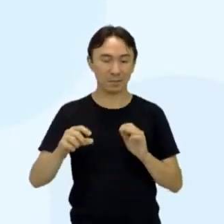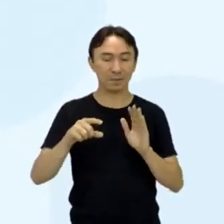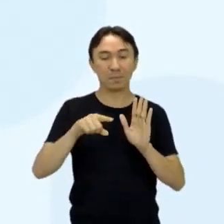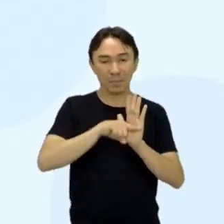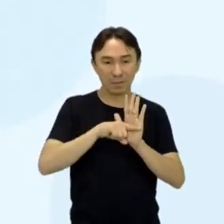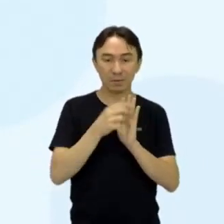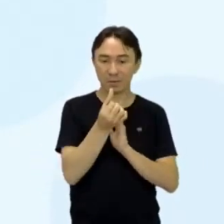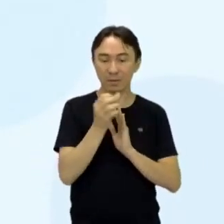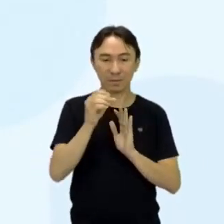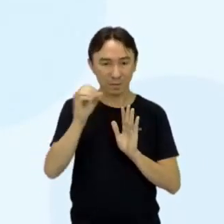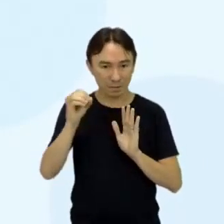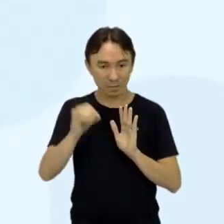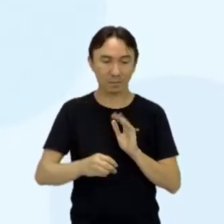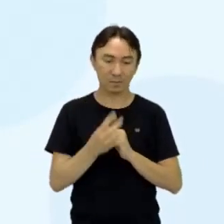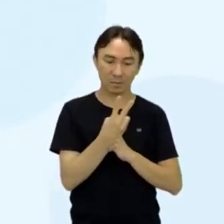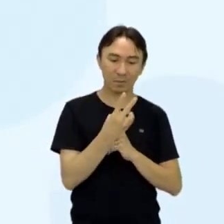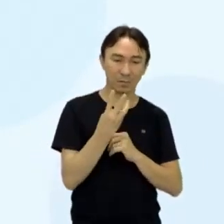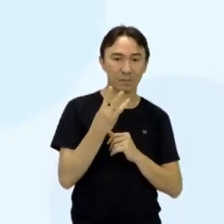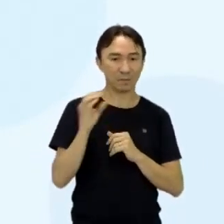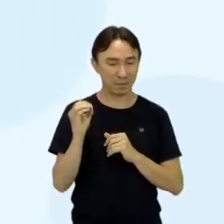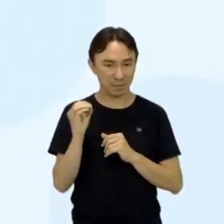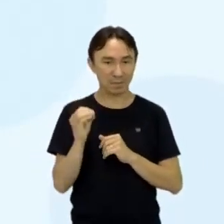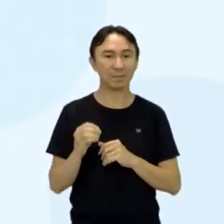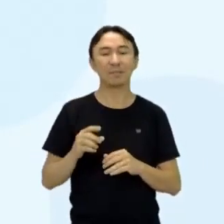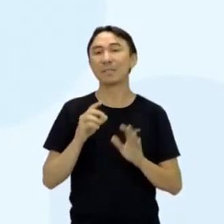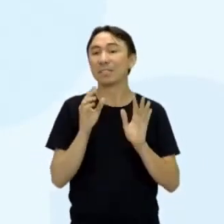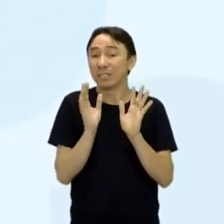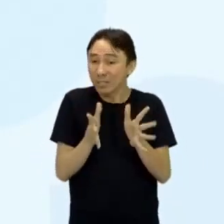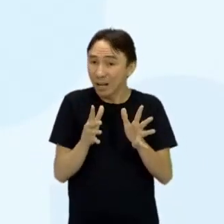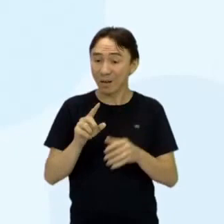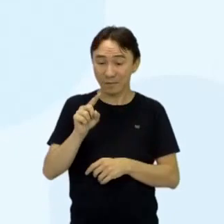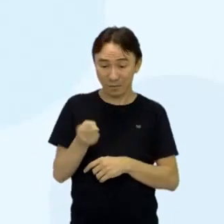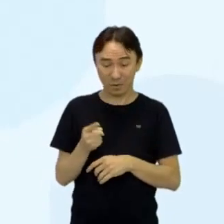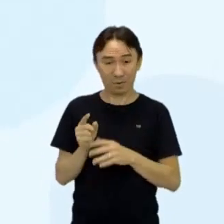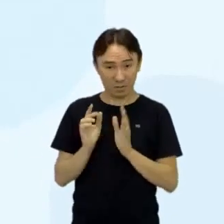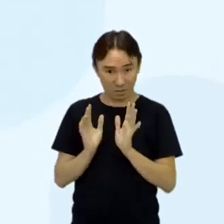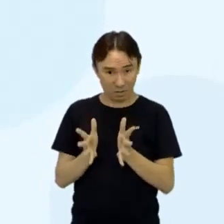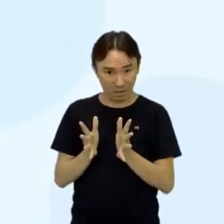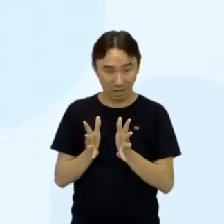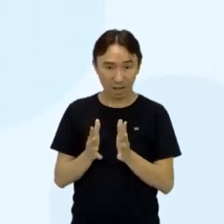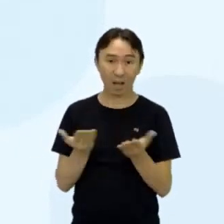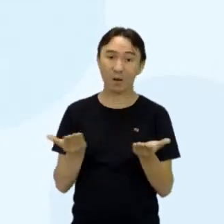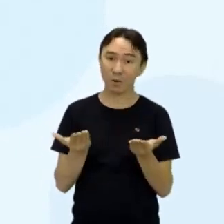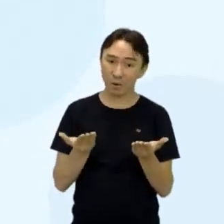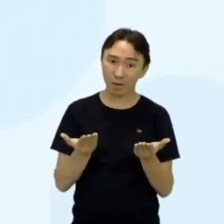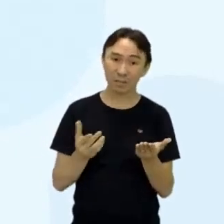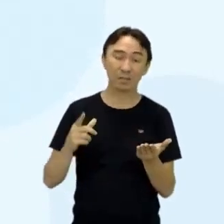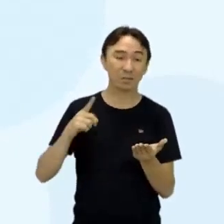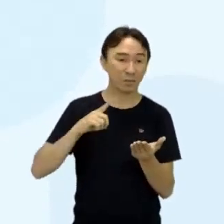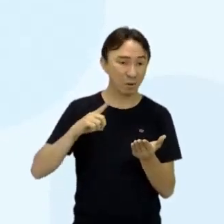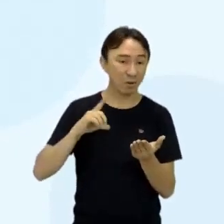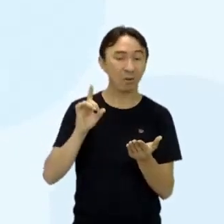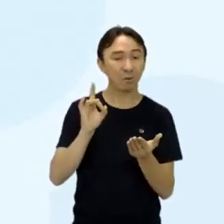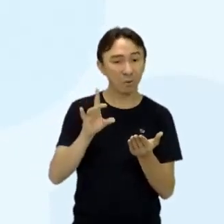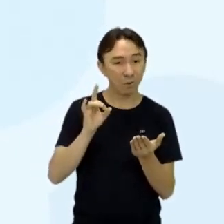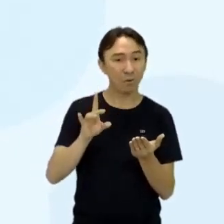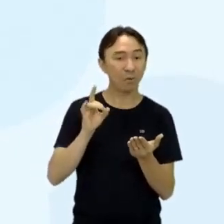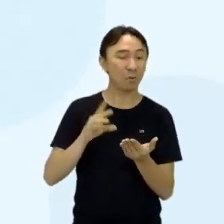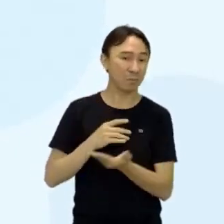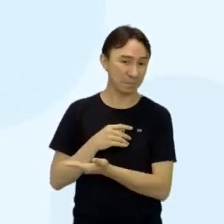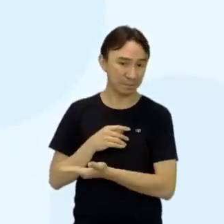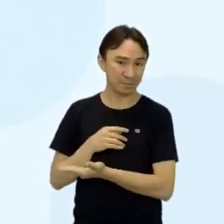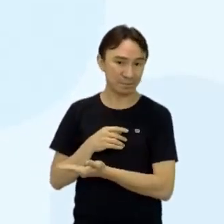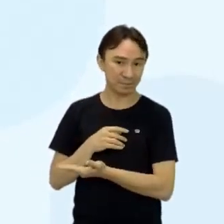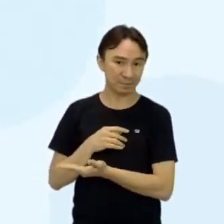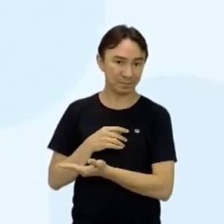resto. Eu quero continuar. Se você já colocou a vírgula uma vez, basta acrescentando os zerinhos aí no final, tá certo? Então,